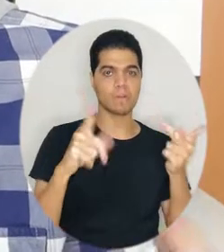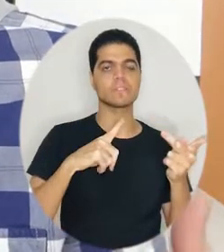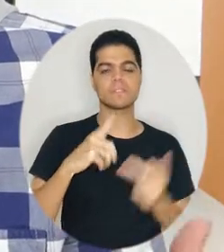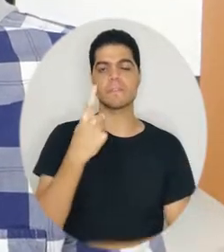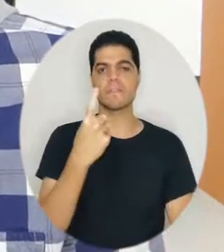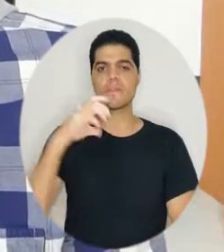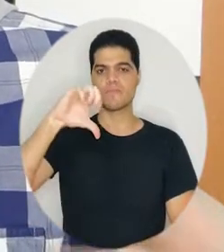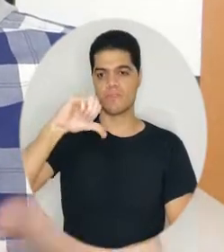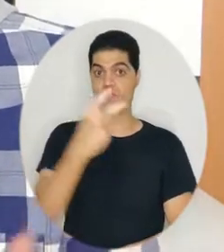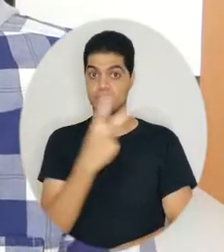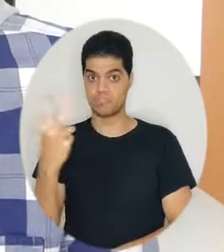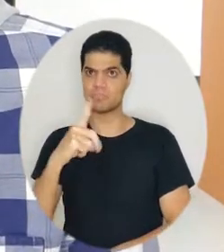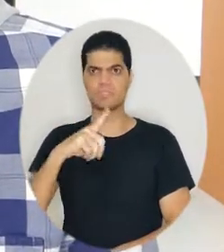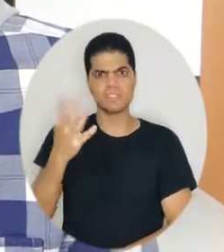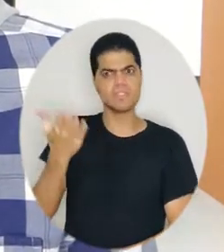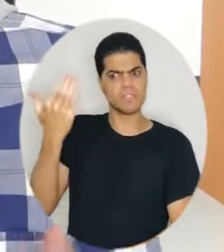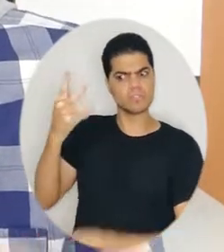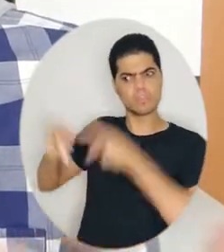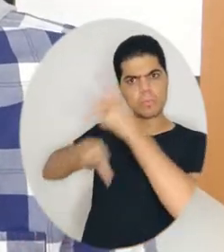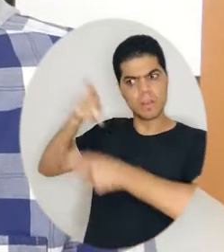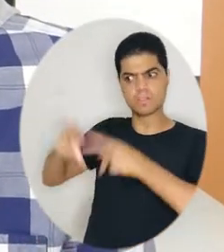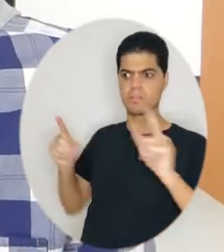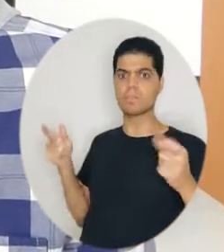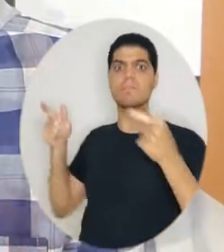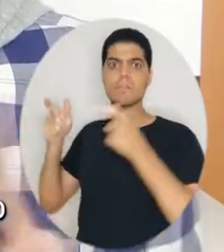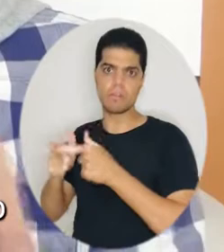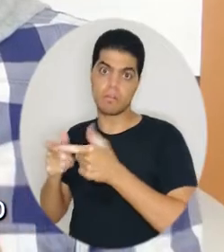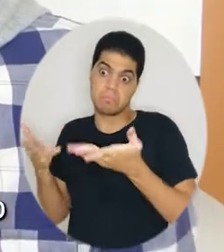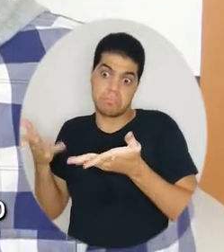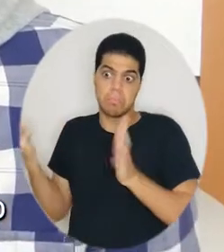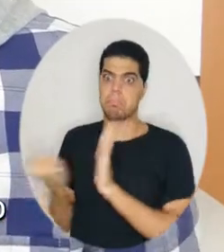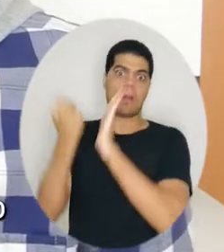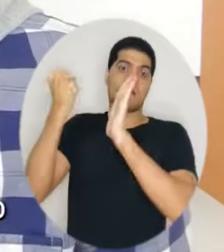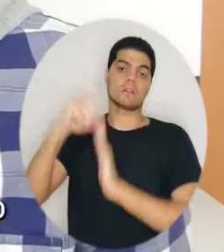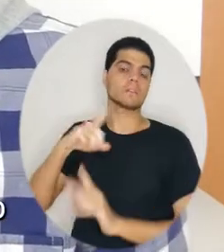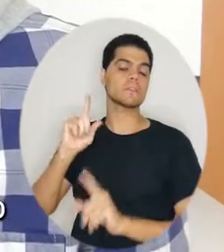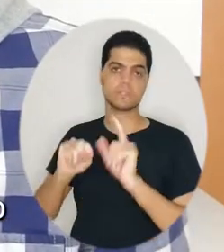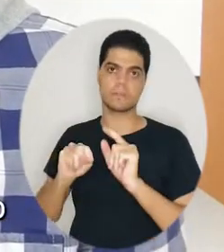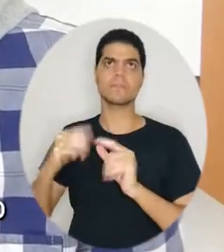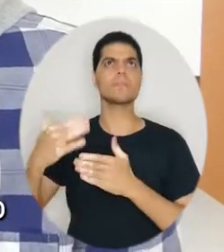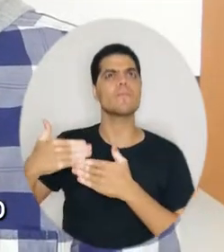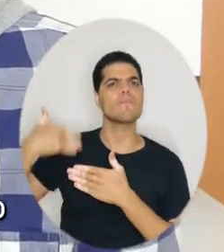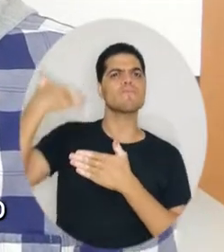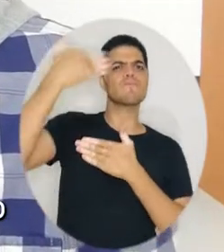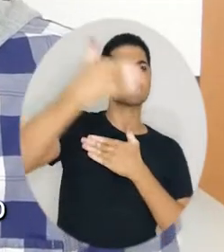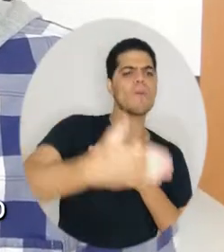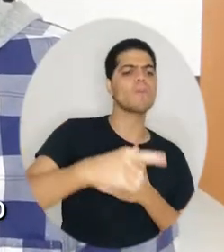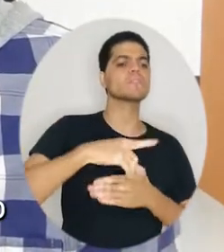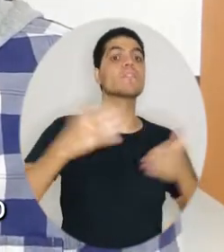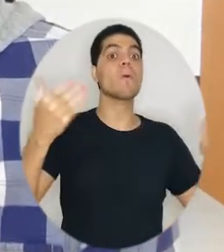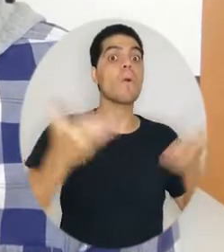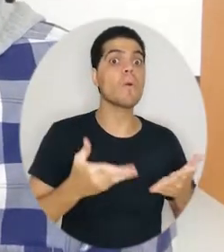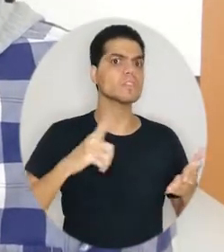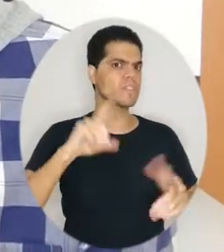1922 em que a população do Brasil era bem menor do que ela é hoje um grande Impacto se nós pularmos 50 anos e pensarmos na